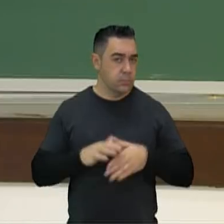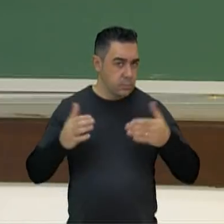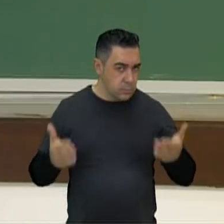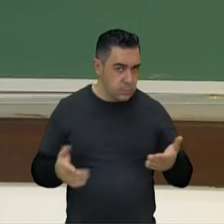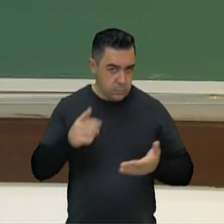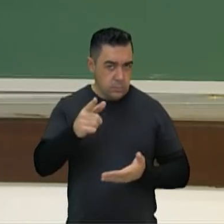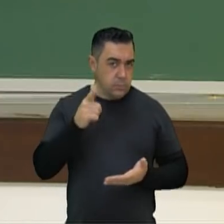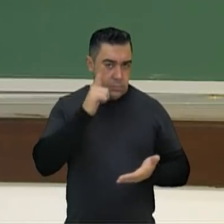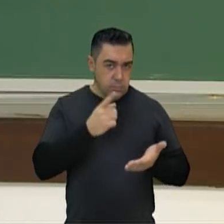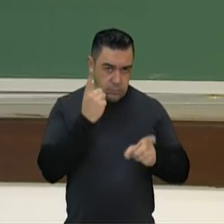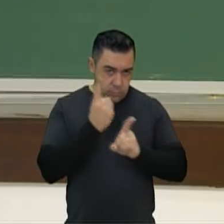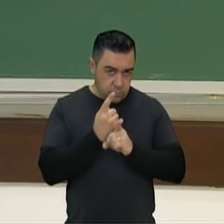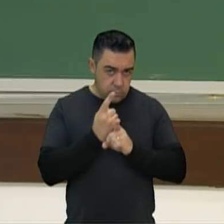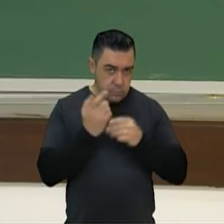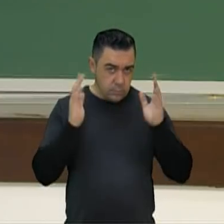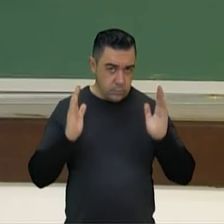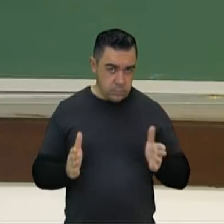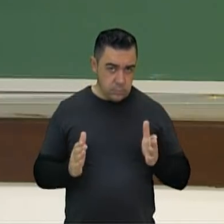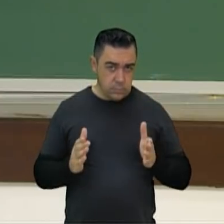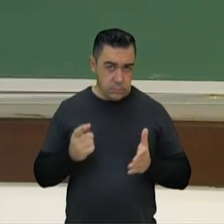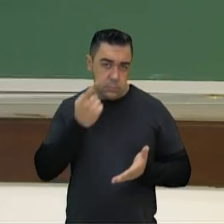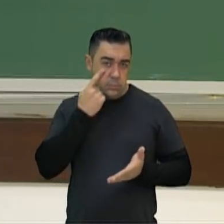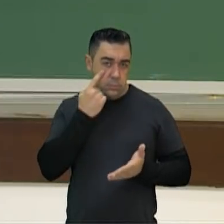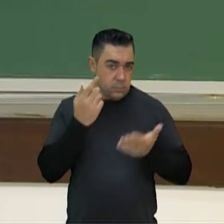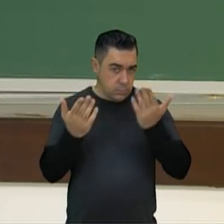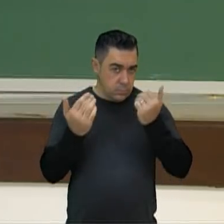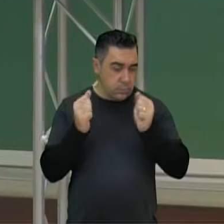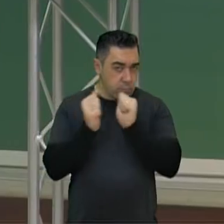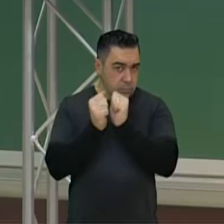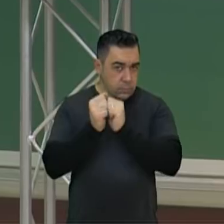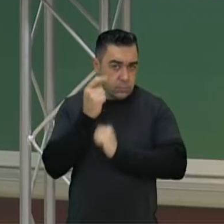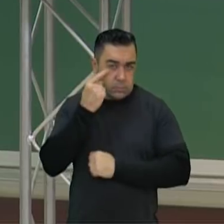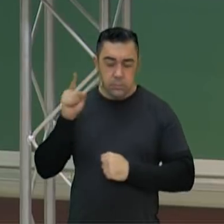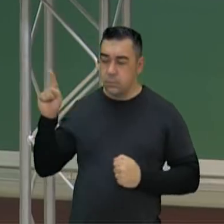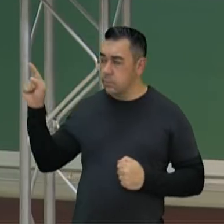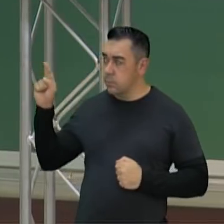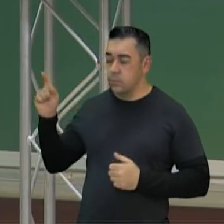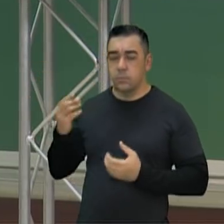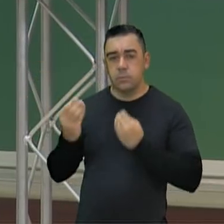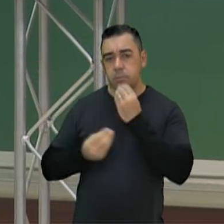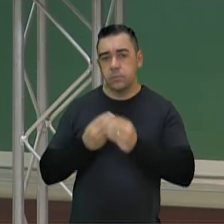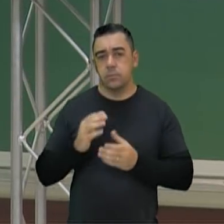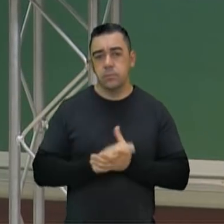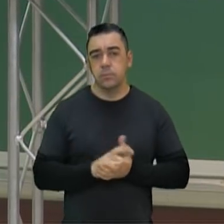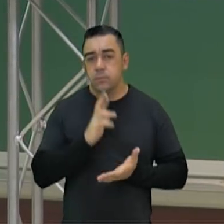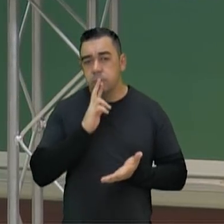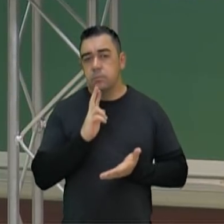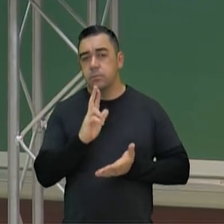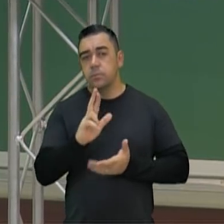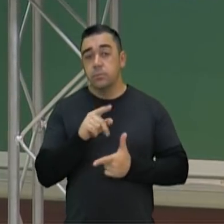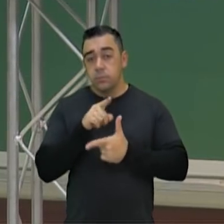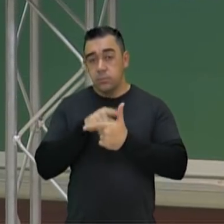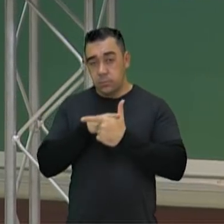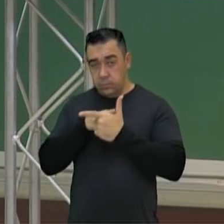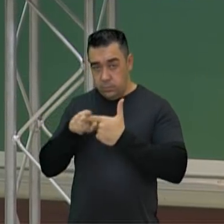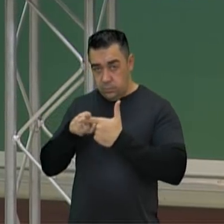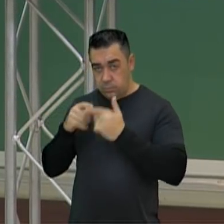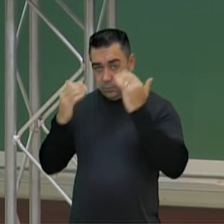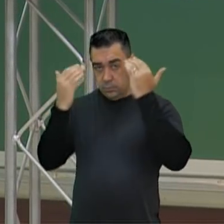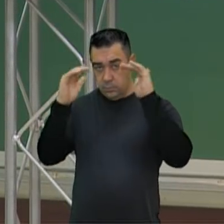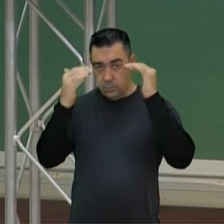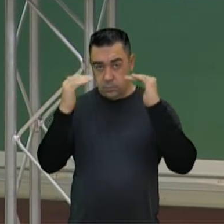Então, conseguiram identificar? Vamos verificar aqui o passo a passo? Resolva as divisões